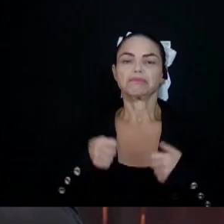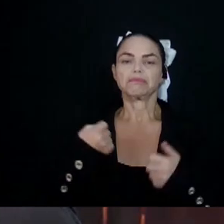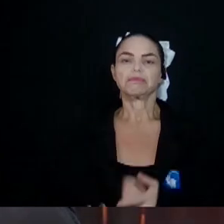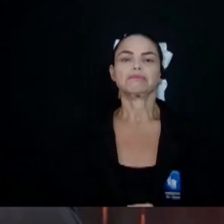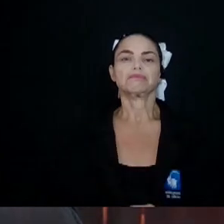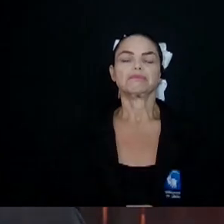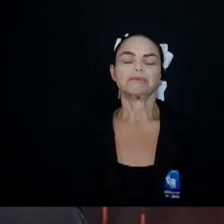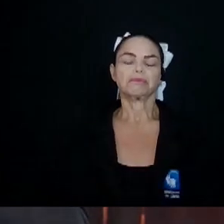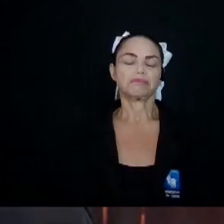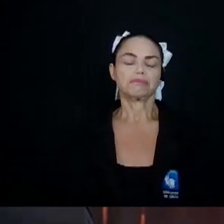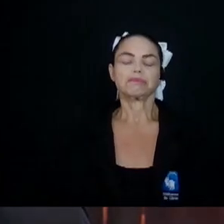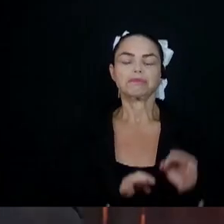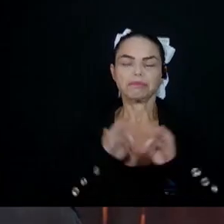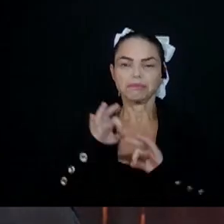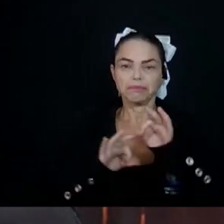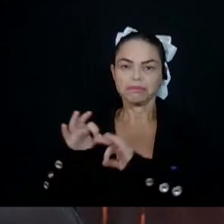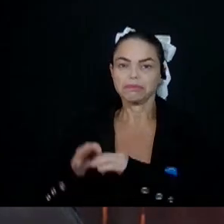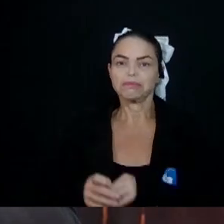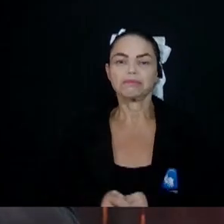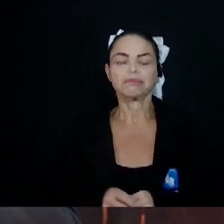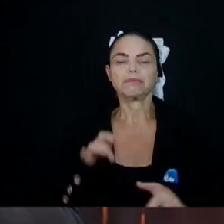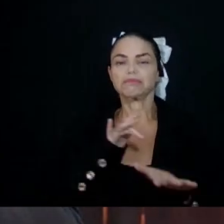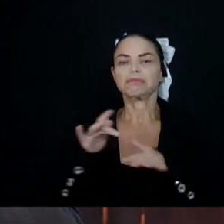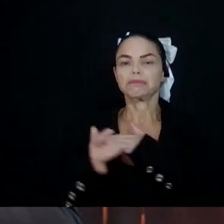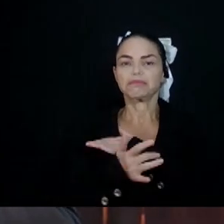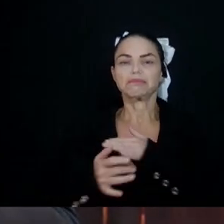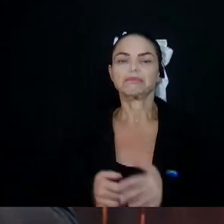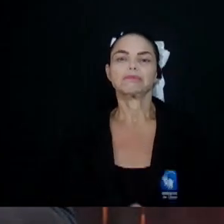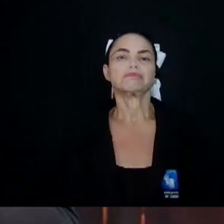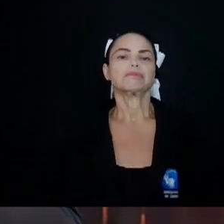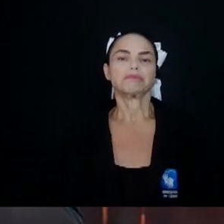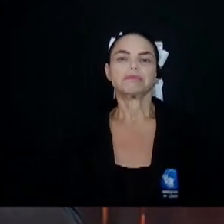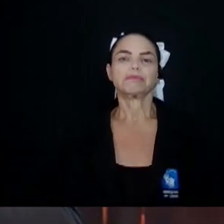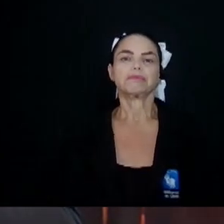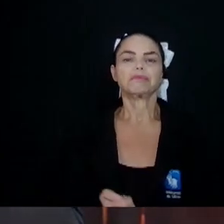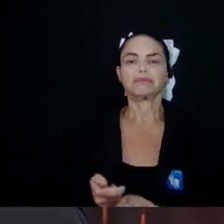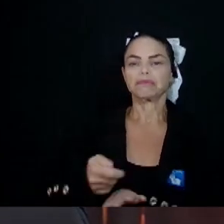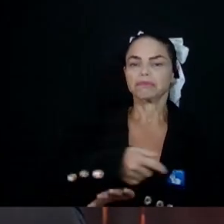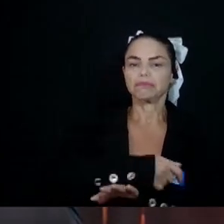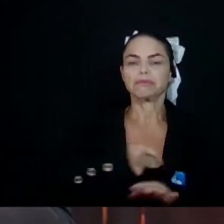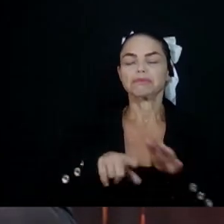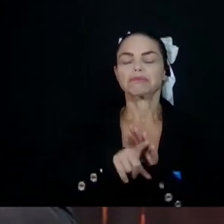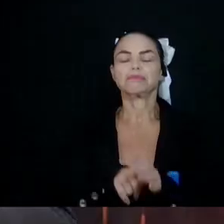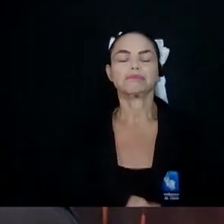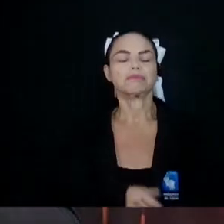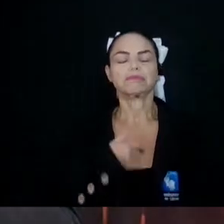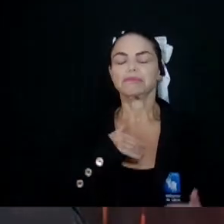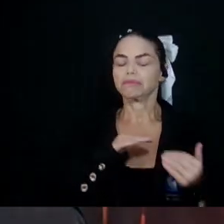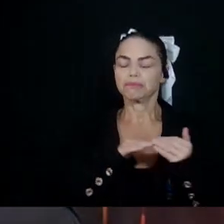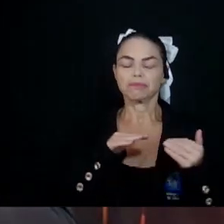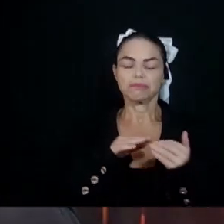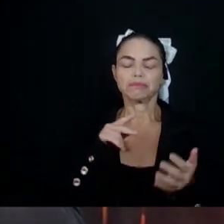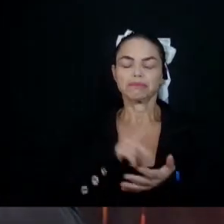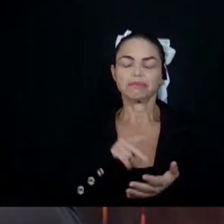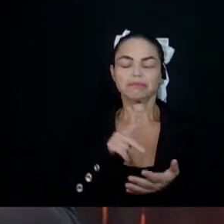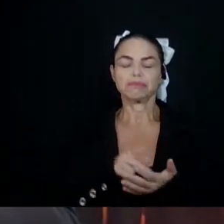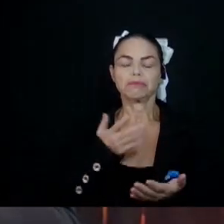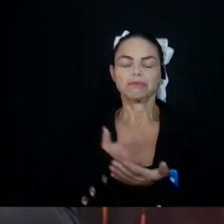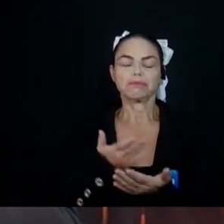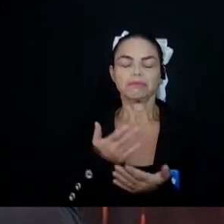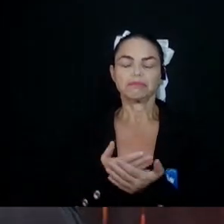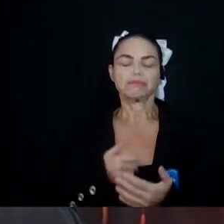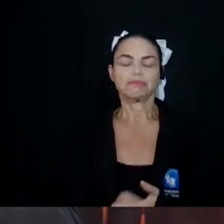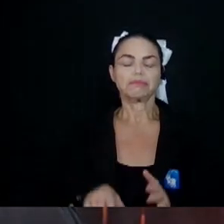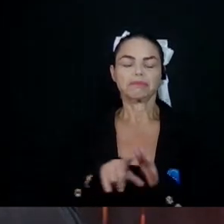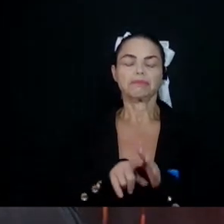preenchidas, existem muitas fake news envolvendo essa lei que não condizem com a realidade, então estudar essa lei é muito